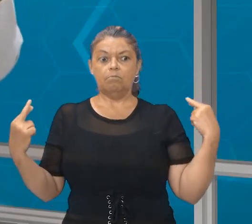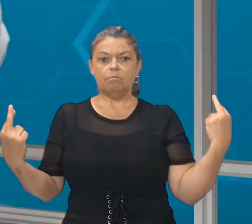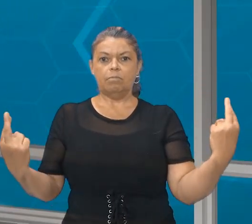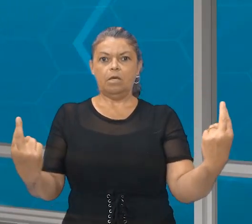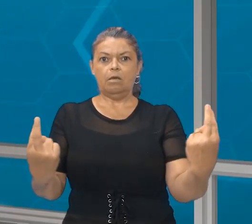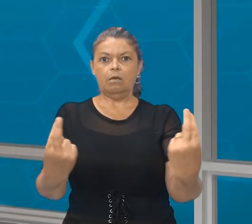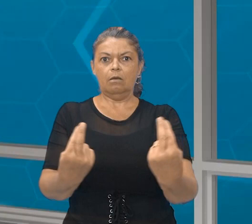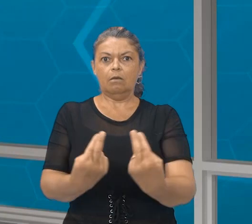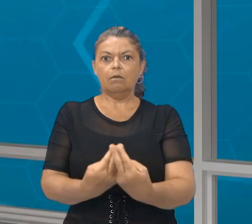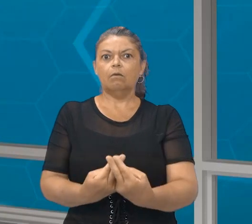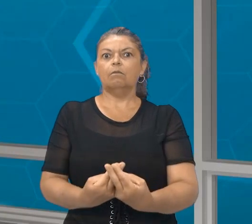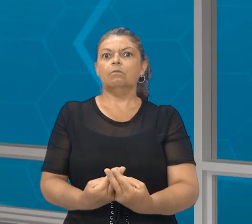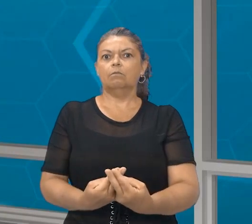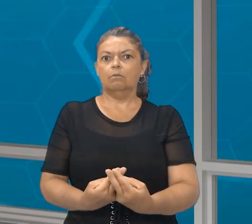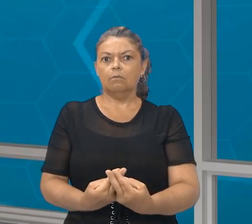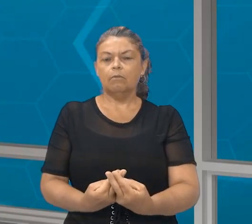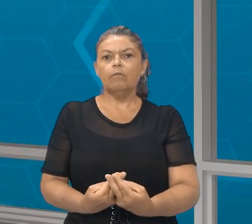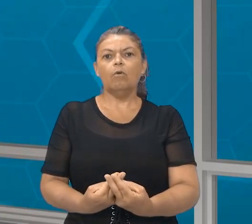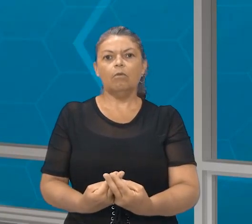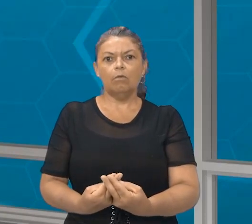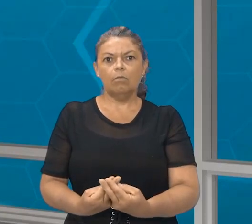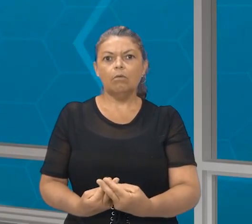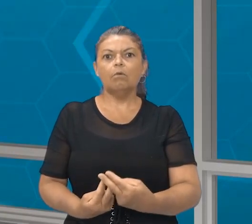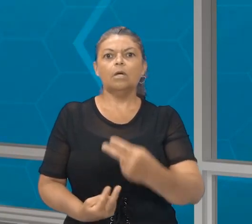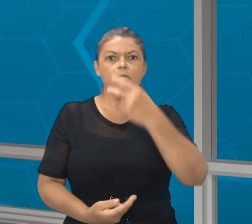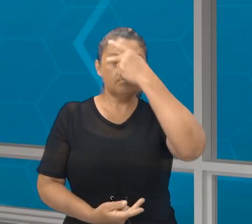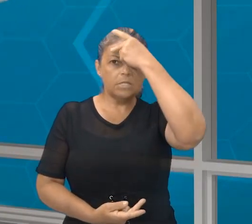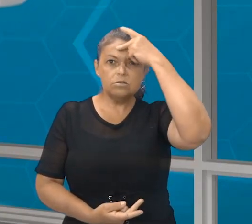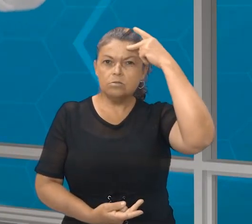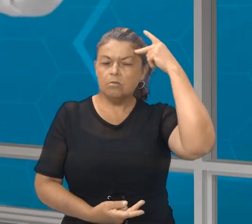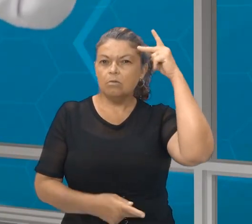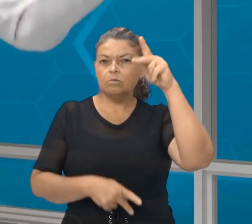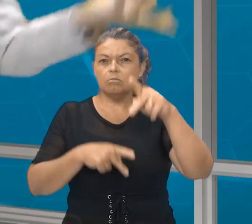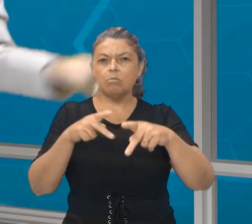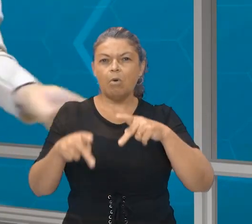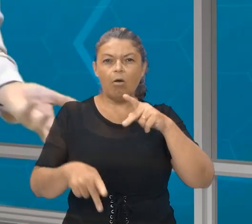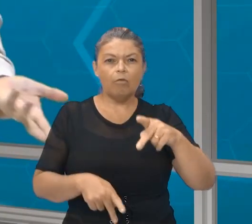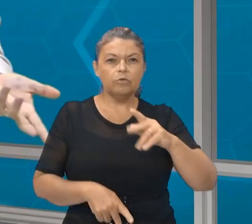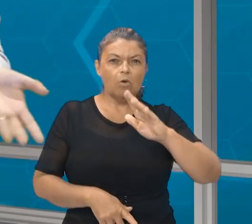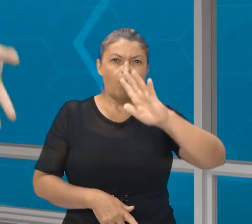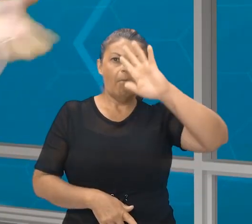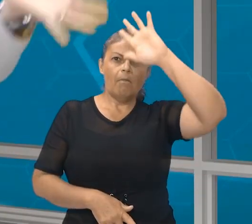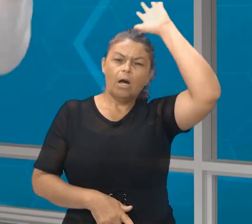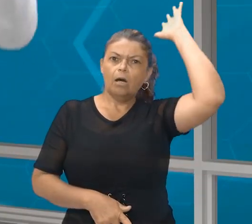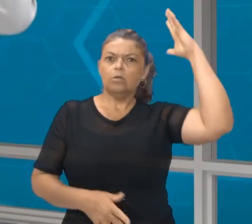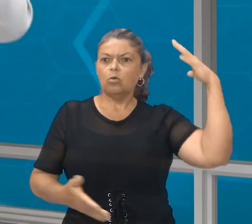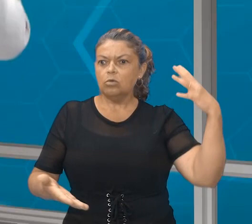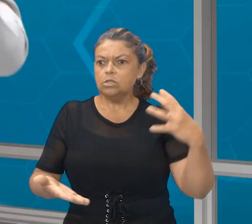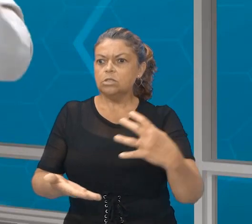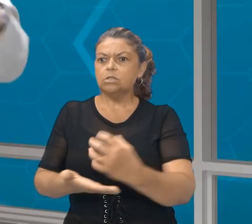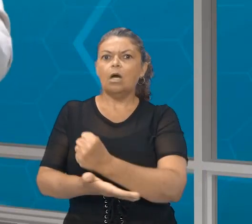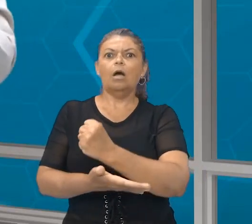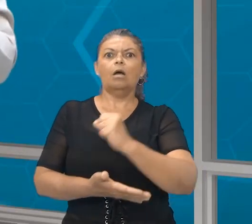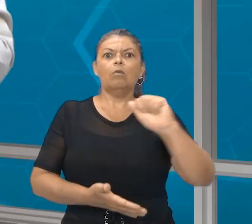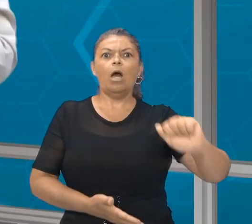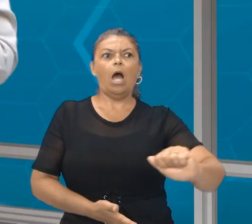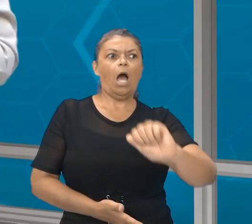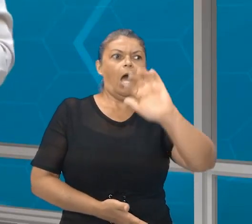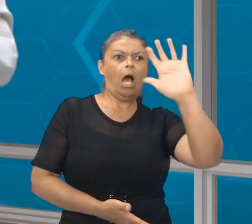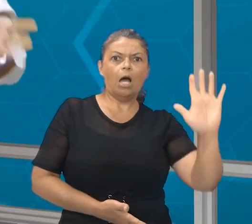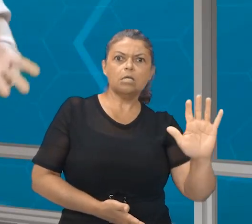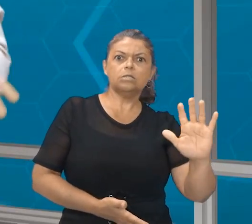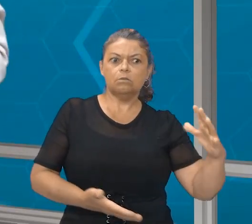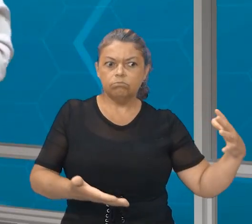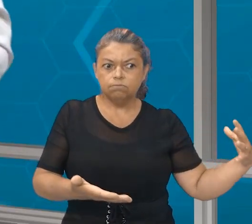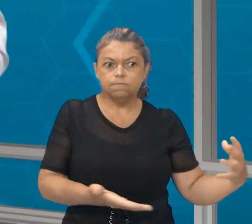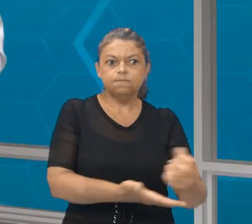como assim os romanos conquistaram até ali a Ásia, conquistaram o norte da Europa e de repente se resumiram ali